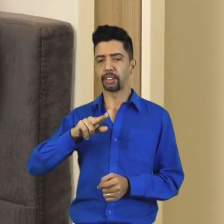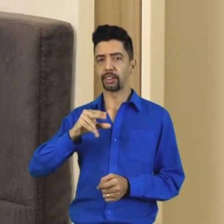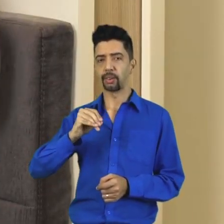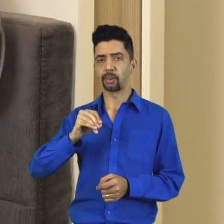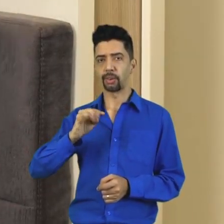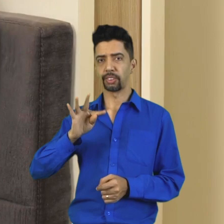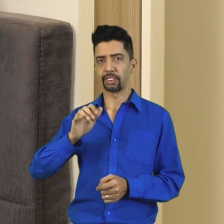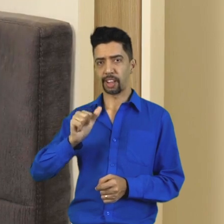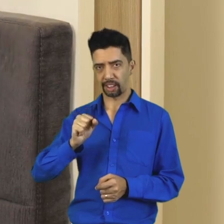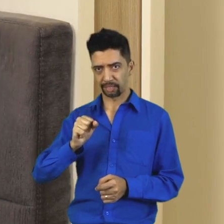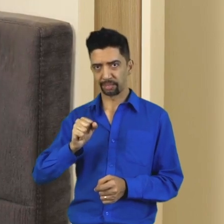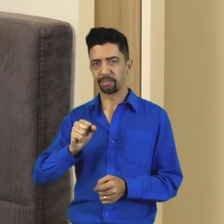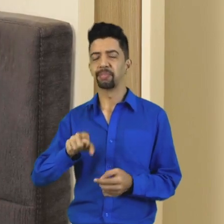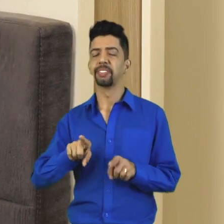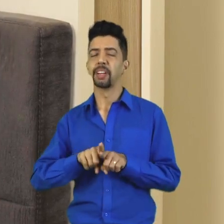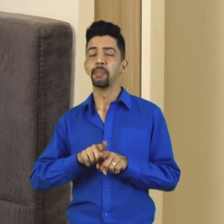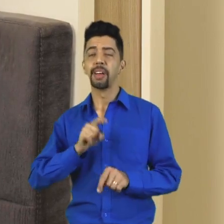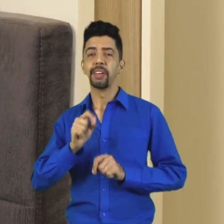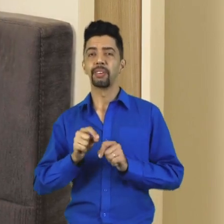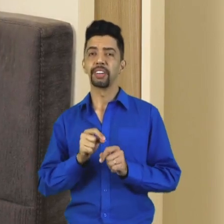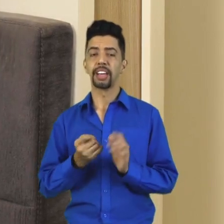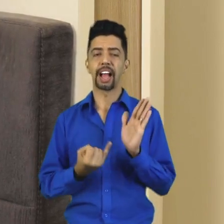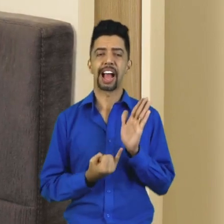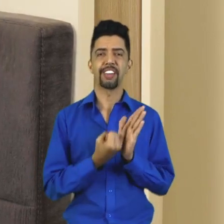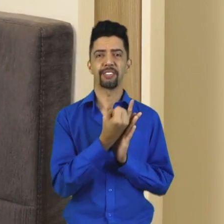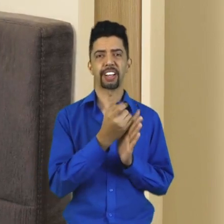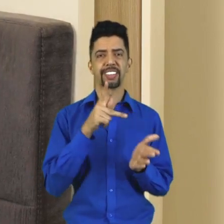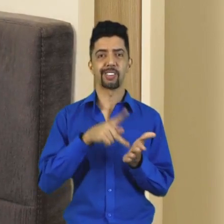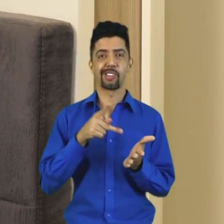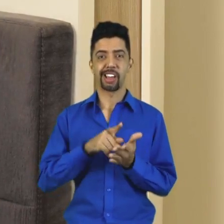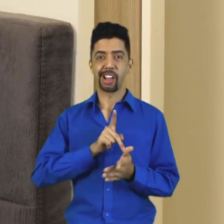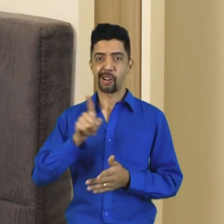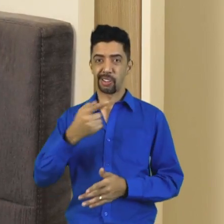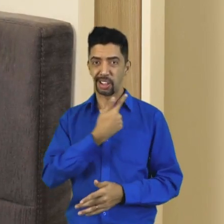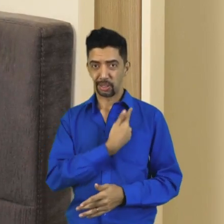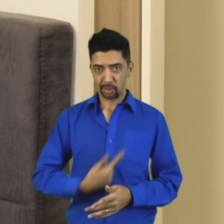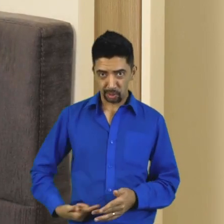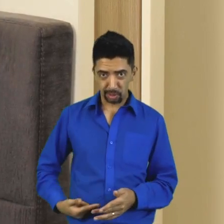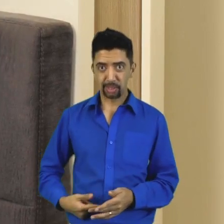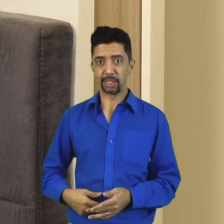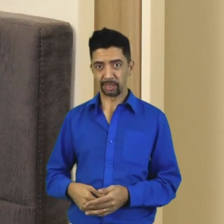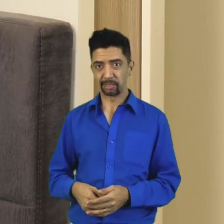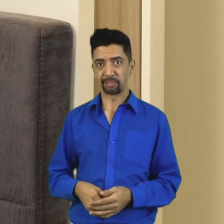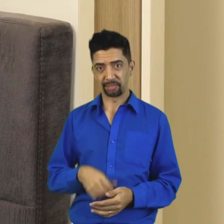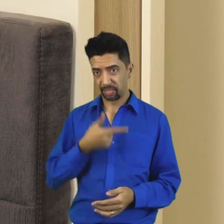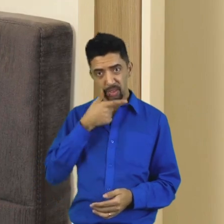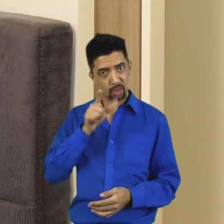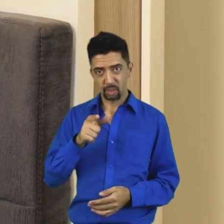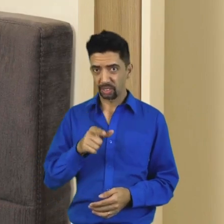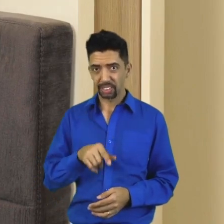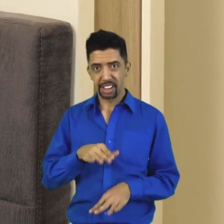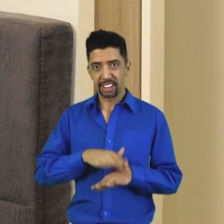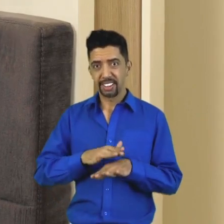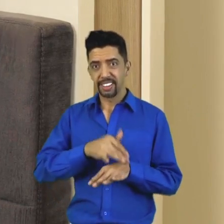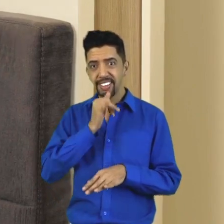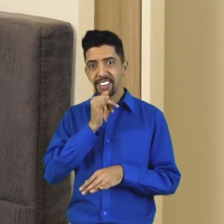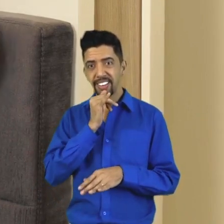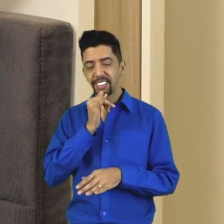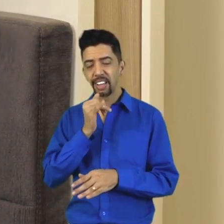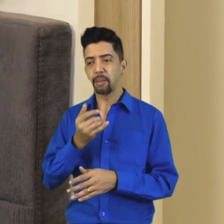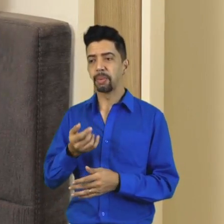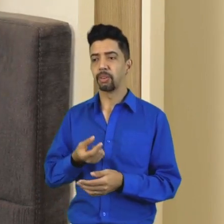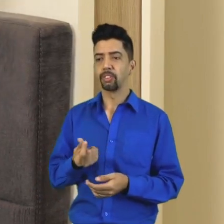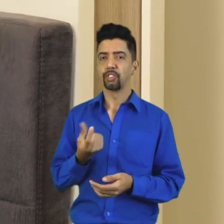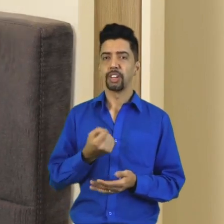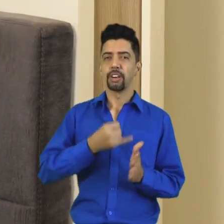o governo também tem outro problema da inflação real dele. Porque ele não consegue fazer com que a arrecadação dele pague o custo